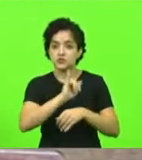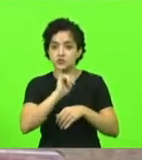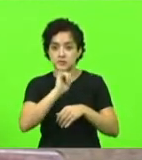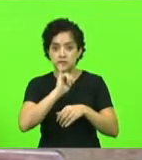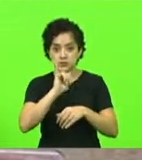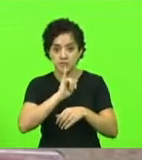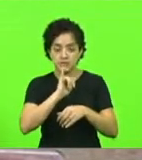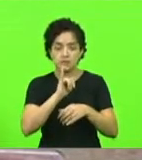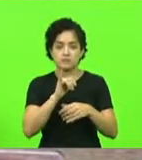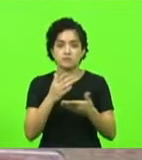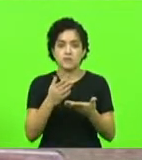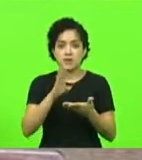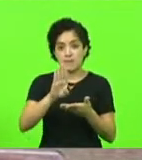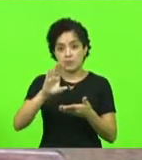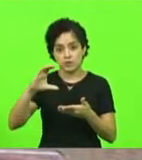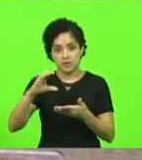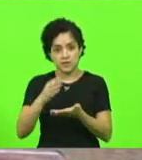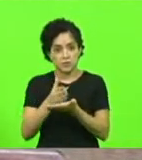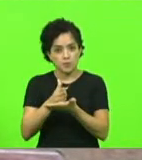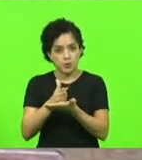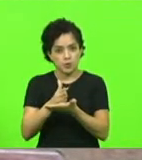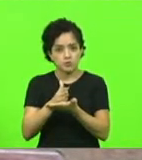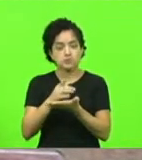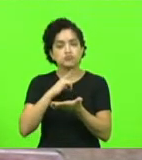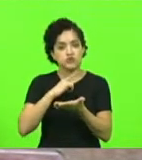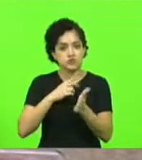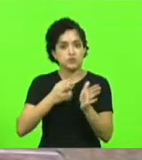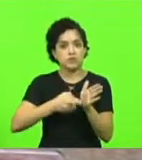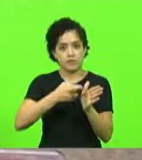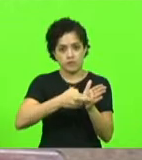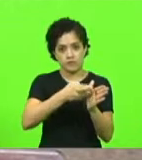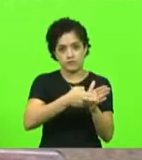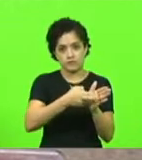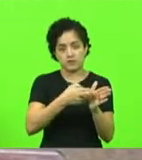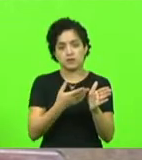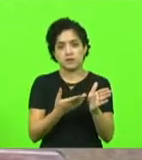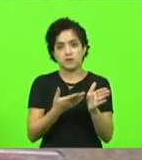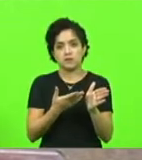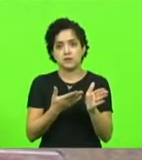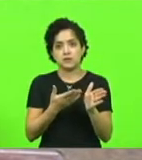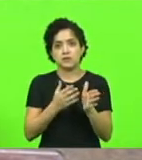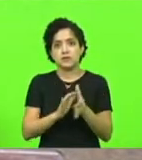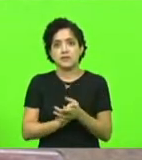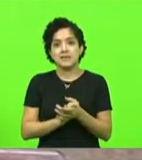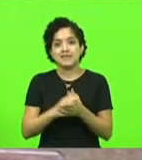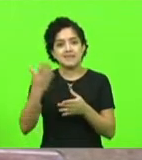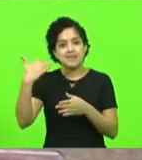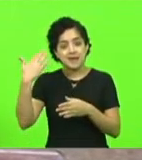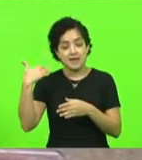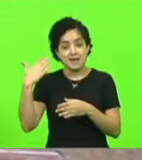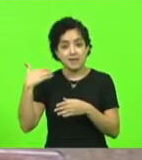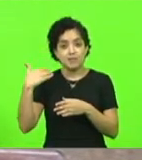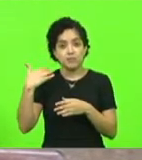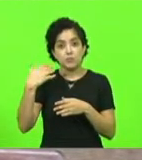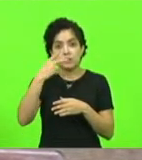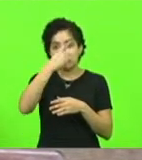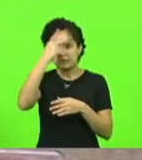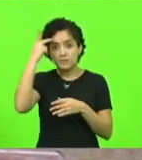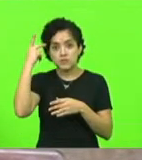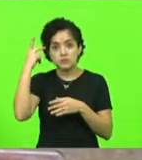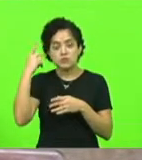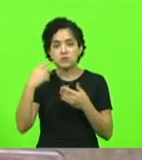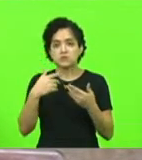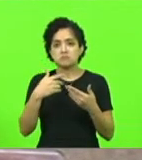com Balneário Camboriú, nós tínhamos uma ferrovia. E os visionários da época botaram tudo para o ferro